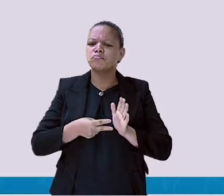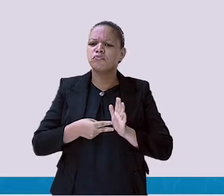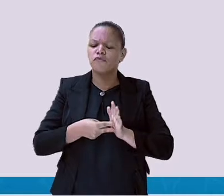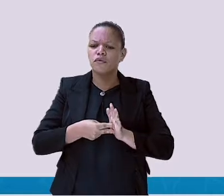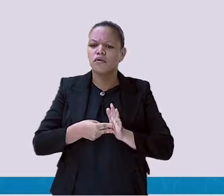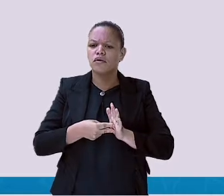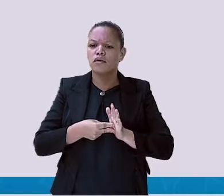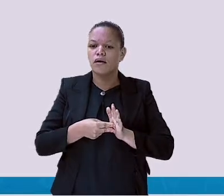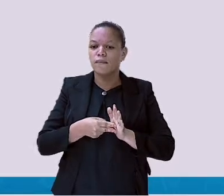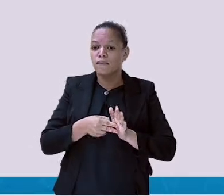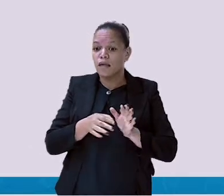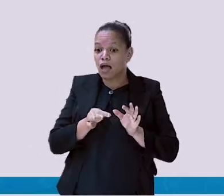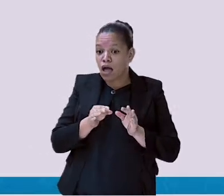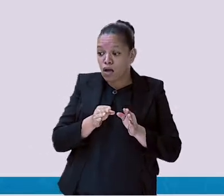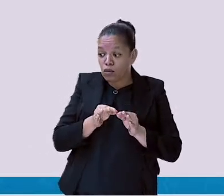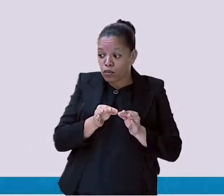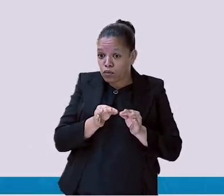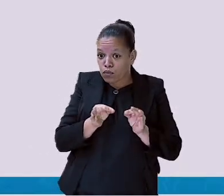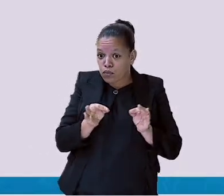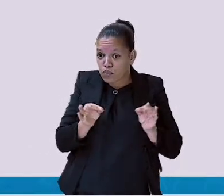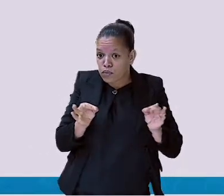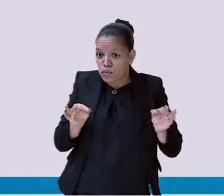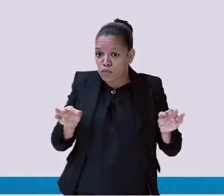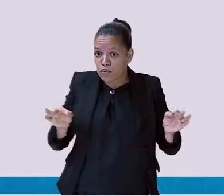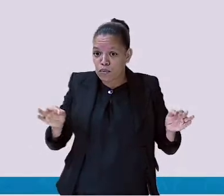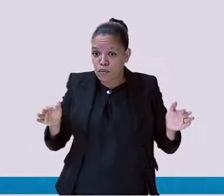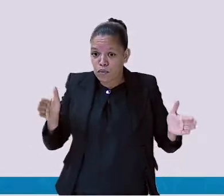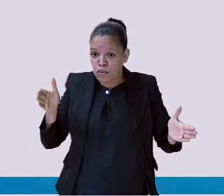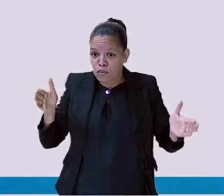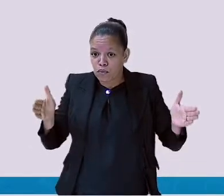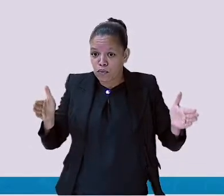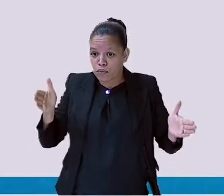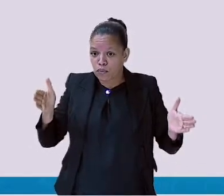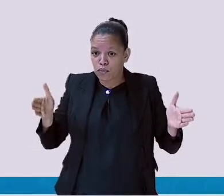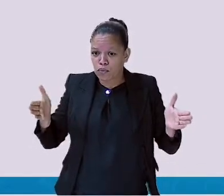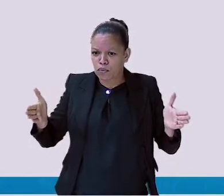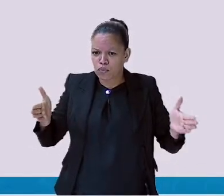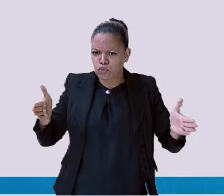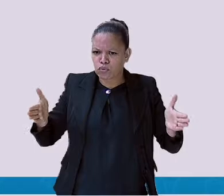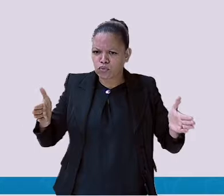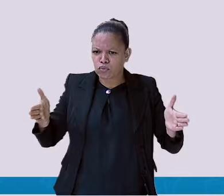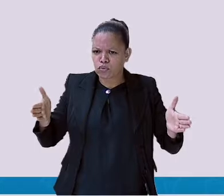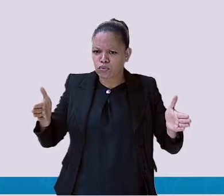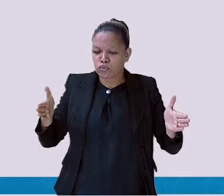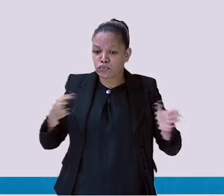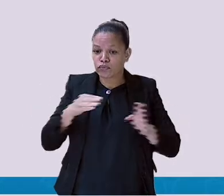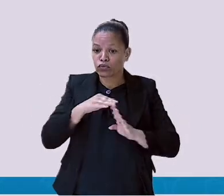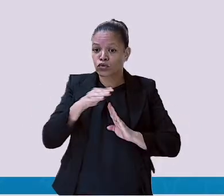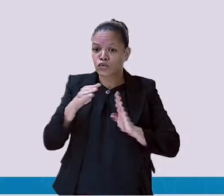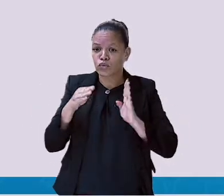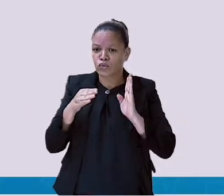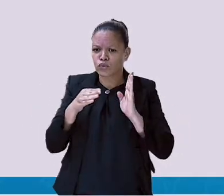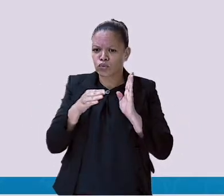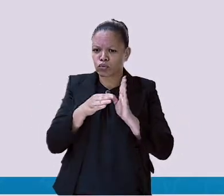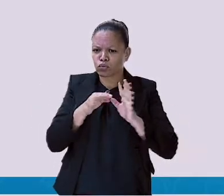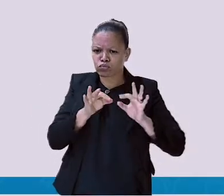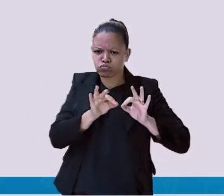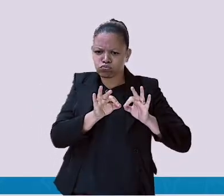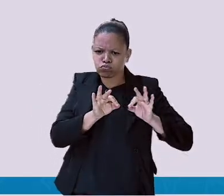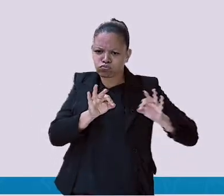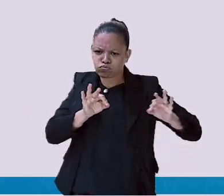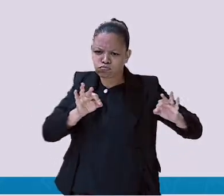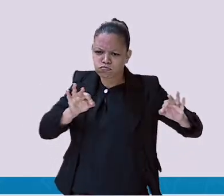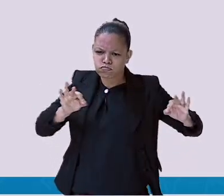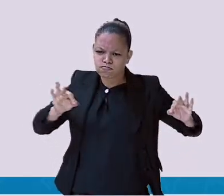a distância entre dois pontos. Então, tudo que se mede entre dois pontos, ali é